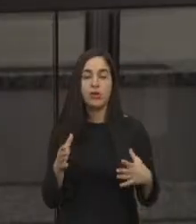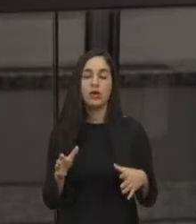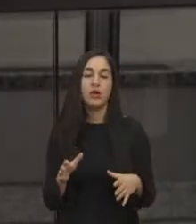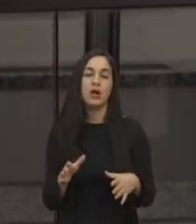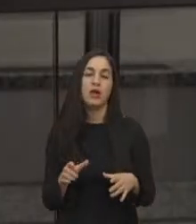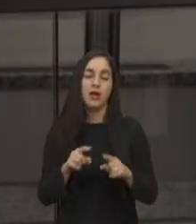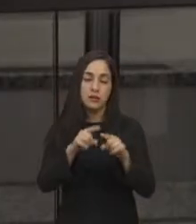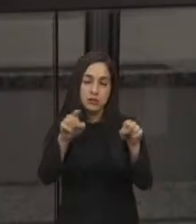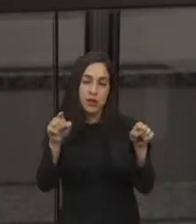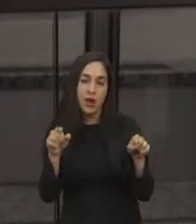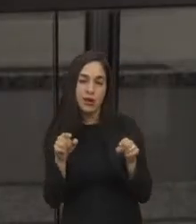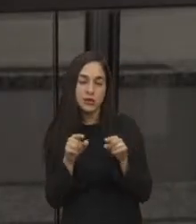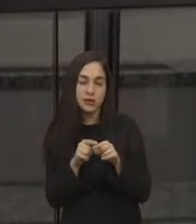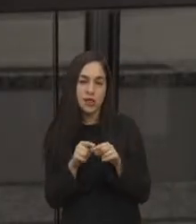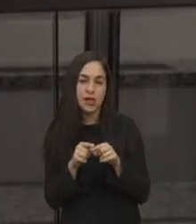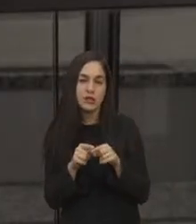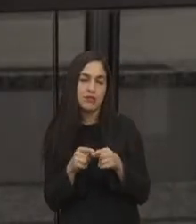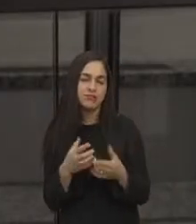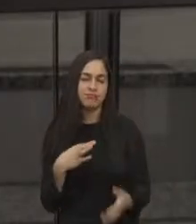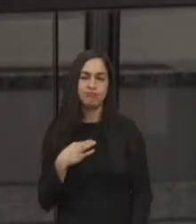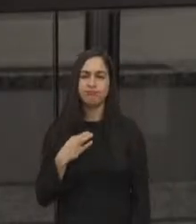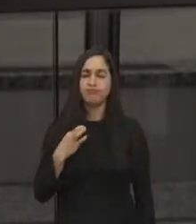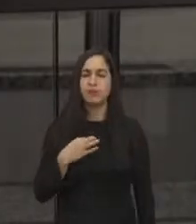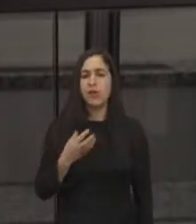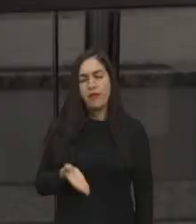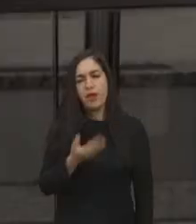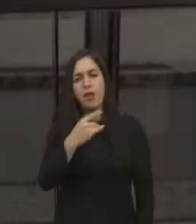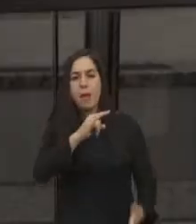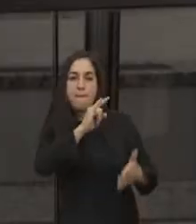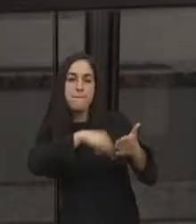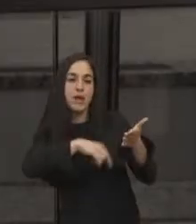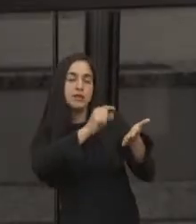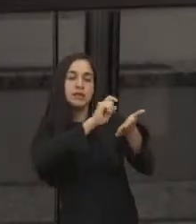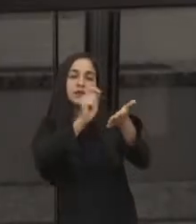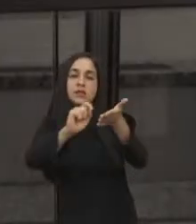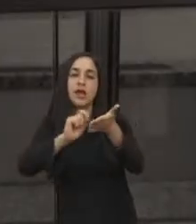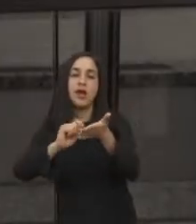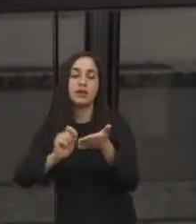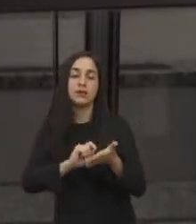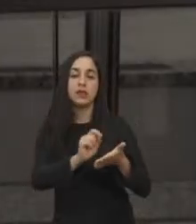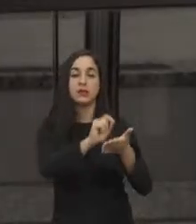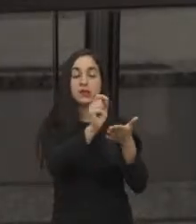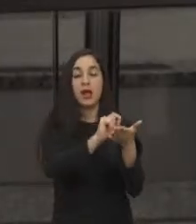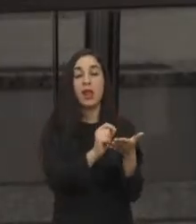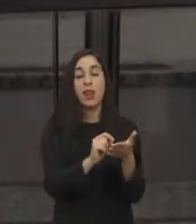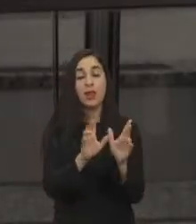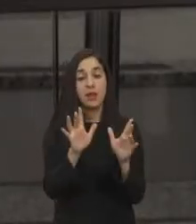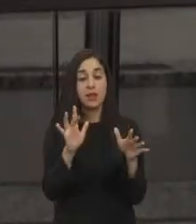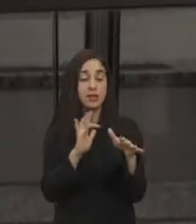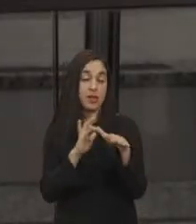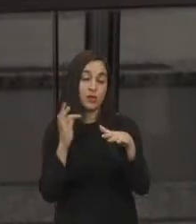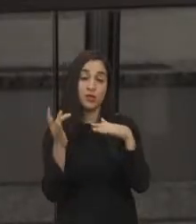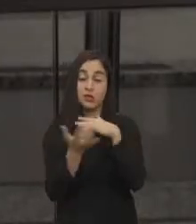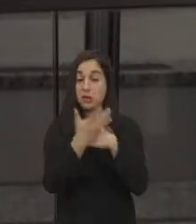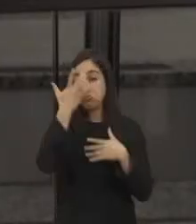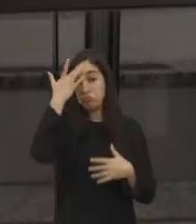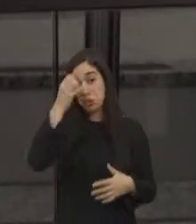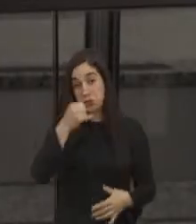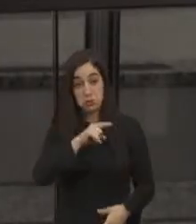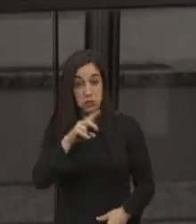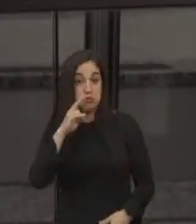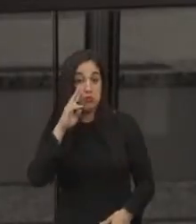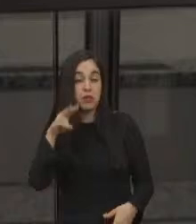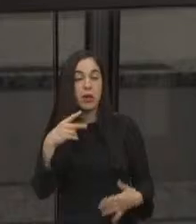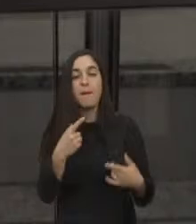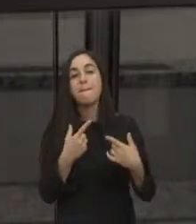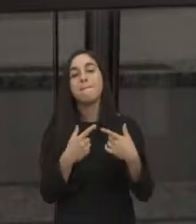mobilizou, iniciaram um abaixo-assinado, né, um movimento nas redes sociais, não sei se vocês chegaram a ver, e que